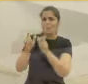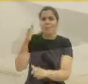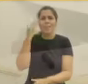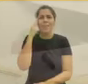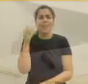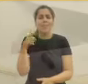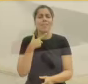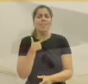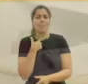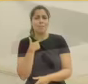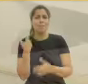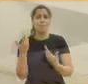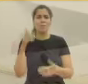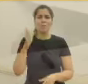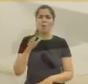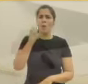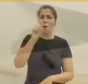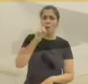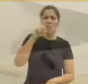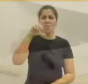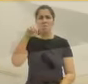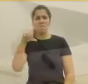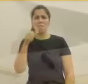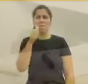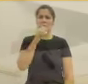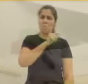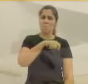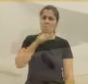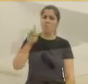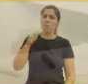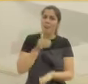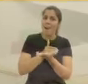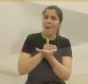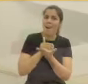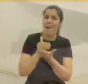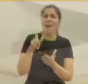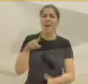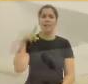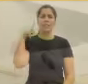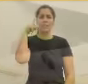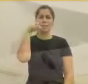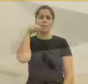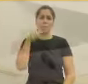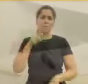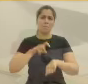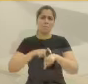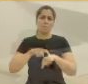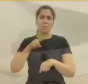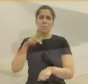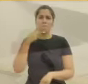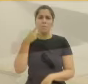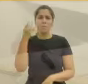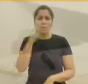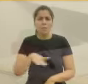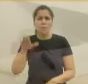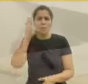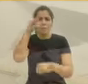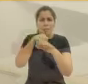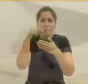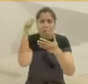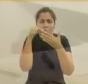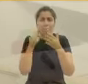entendeu o que ele deseja. Isso já há oito, nove, dez meses, isso já começa. É muito difícil, nesse momento, você dizer que uma